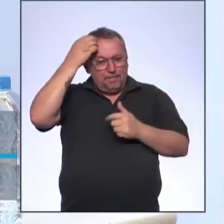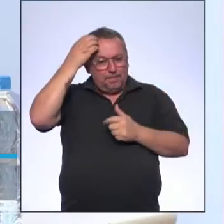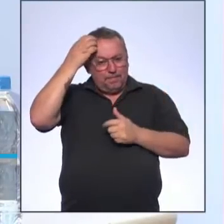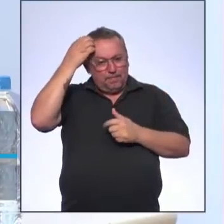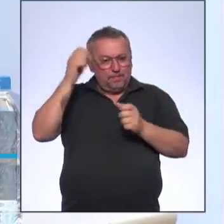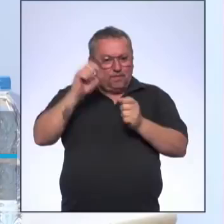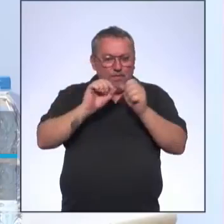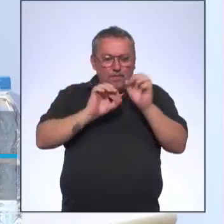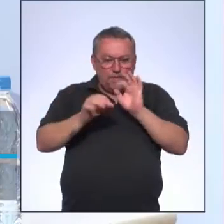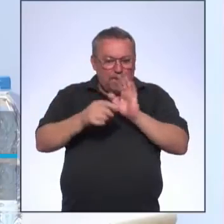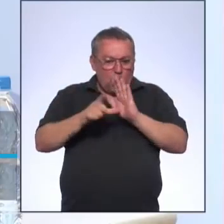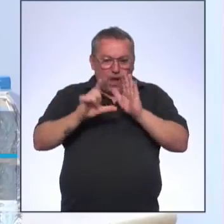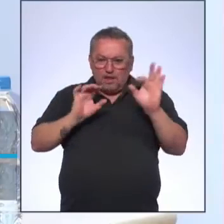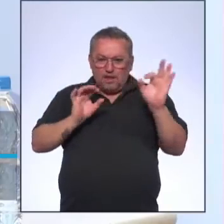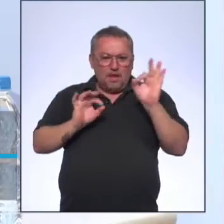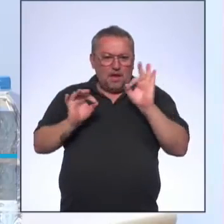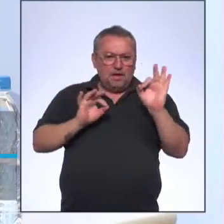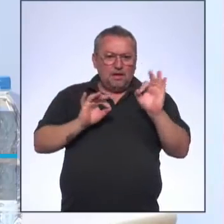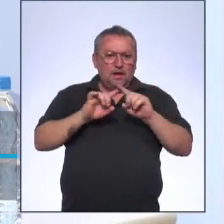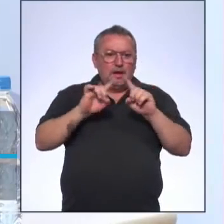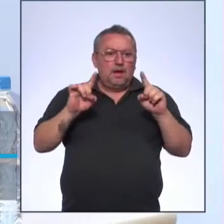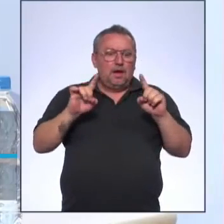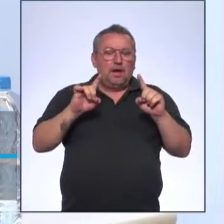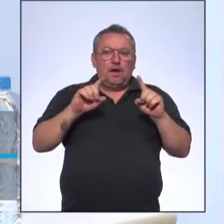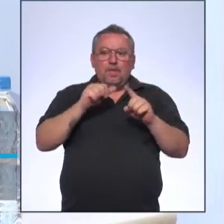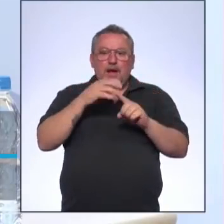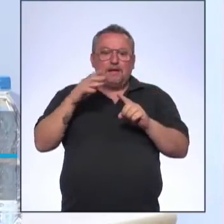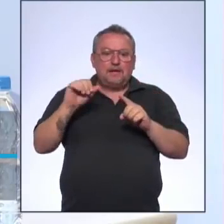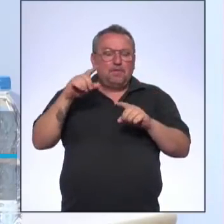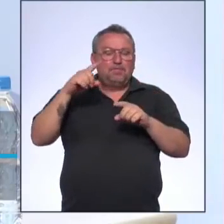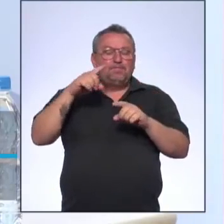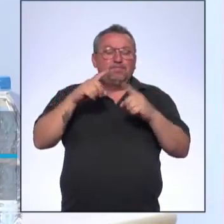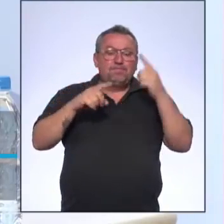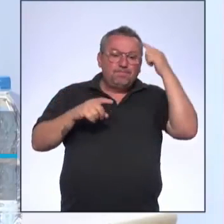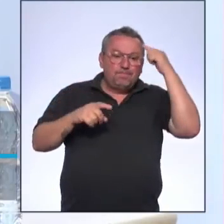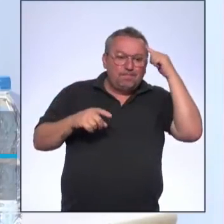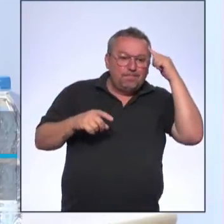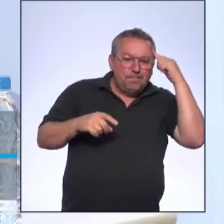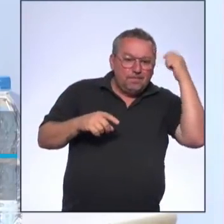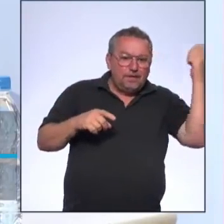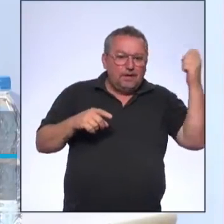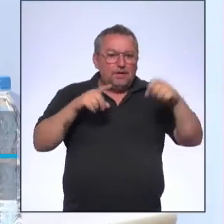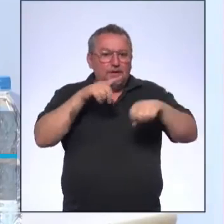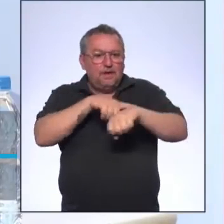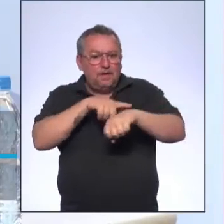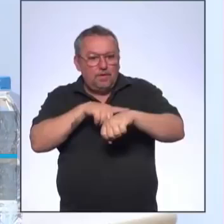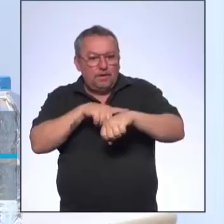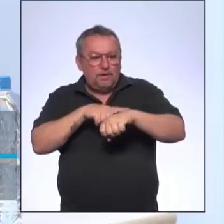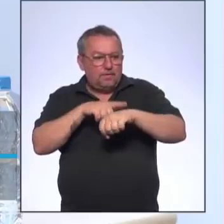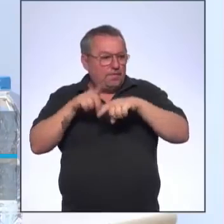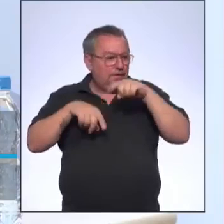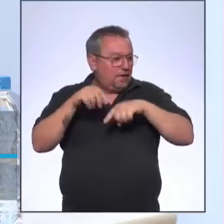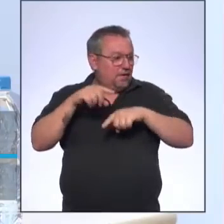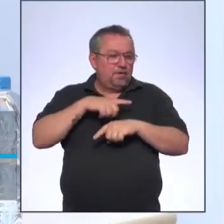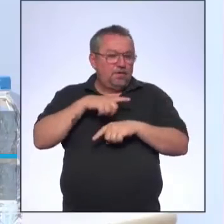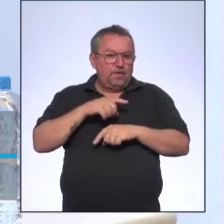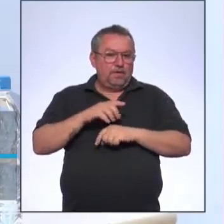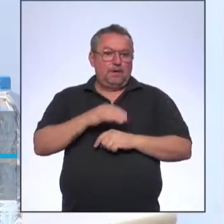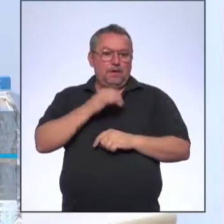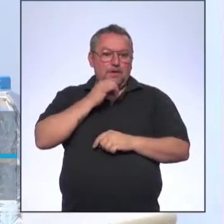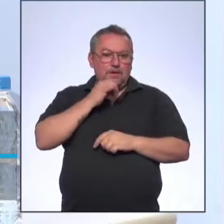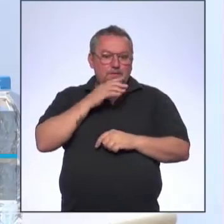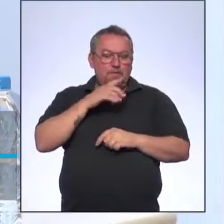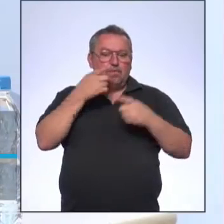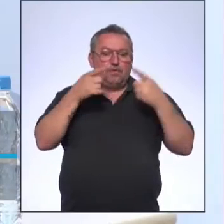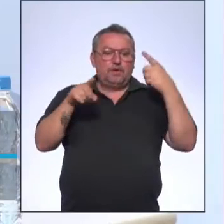sem um preparo antecipado, é uma ação inventada na hora, com material que tiver disponível à mão. Ou seja,